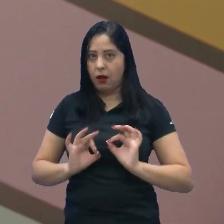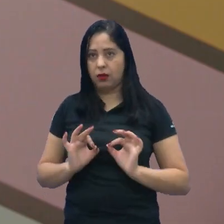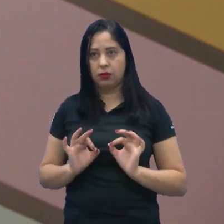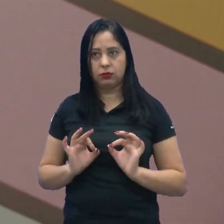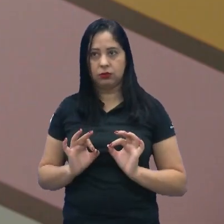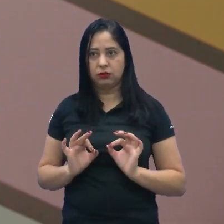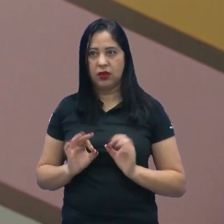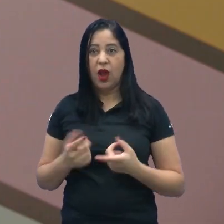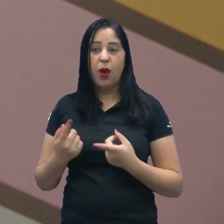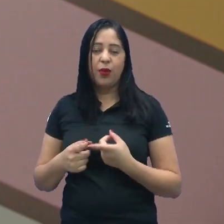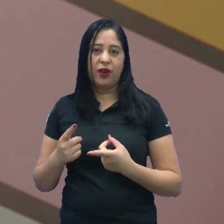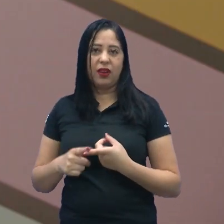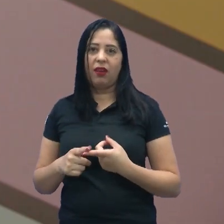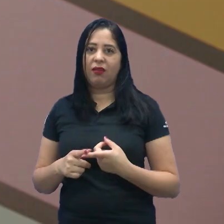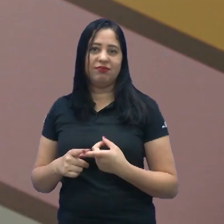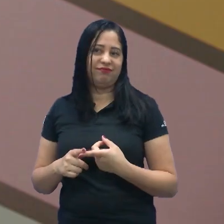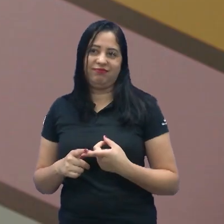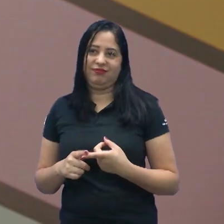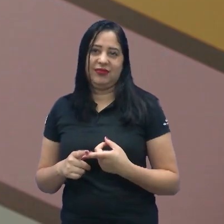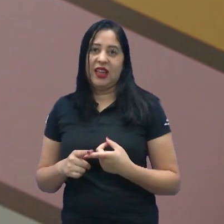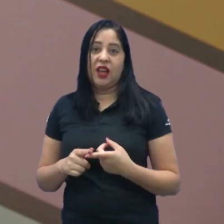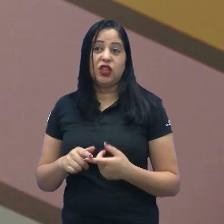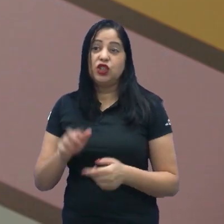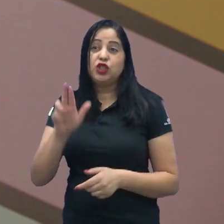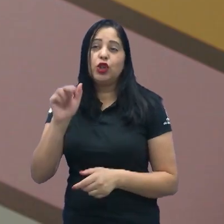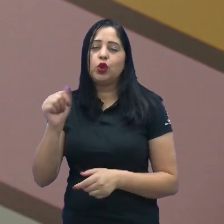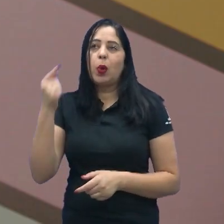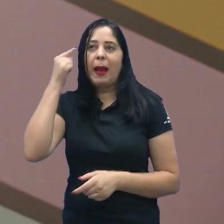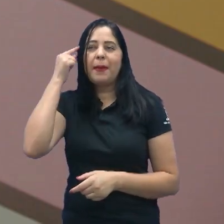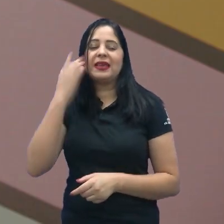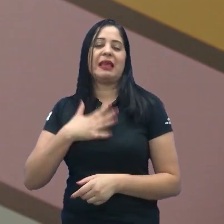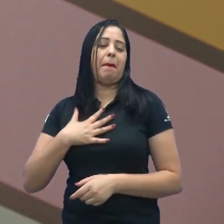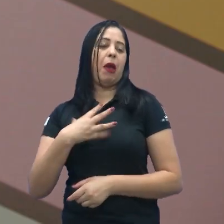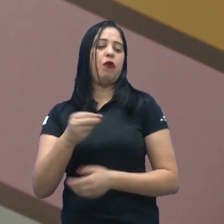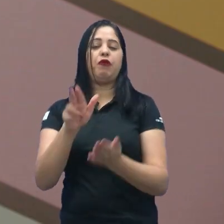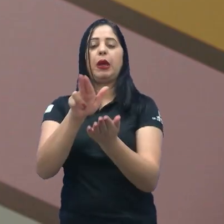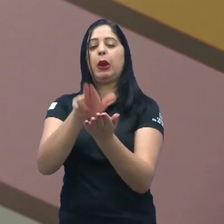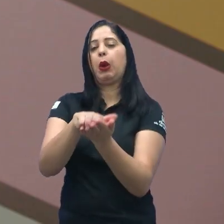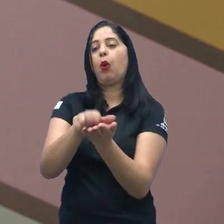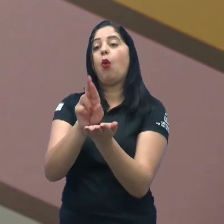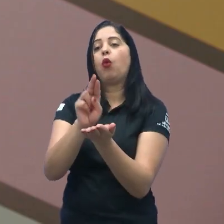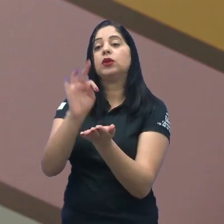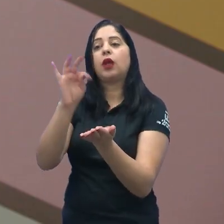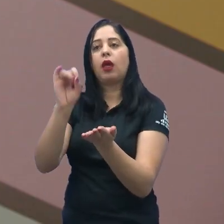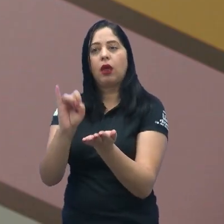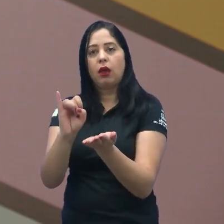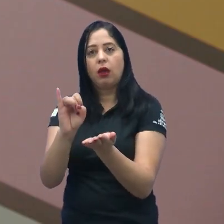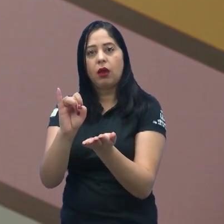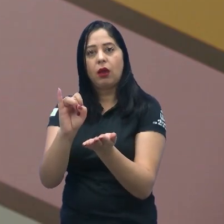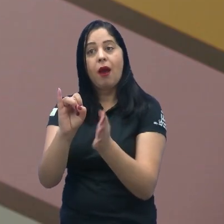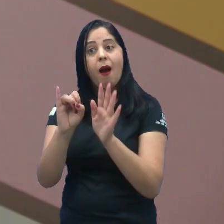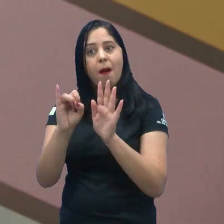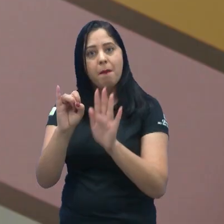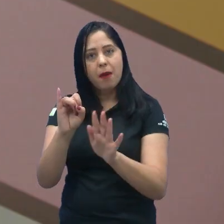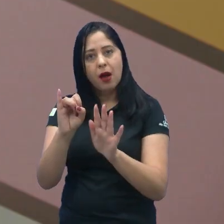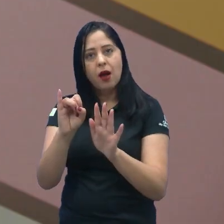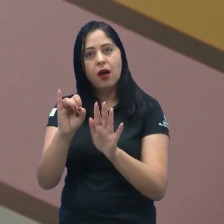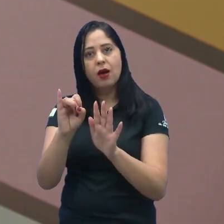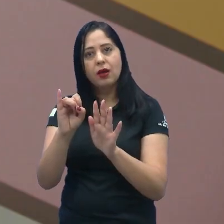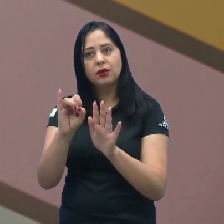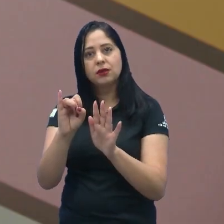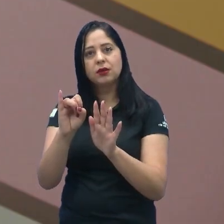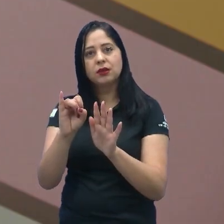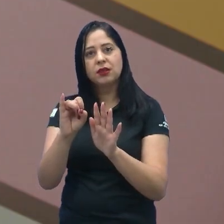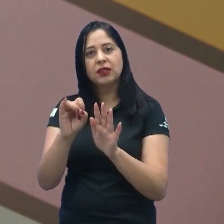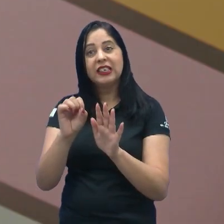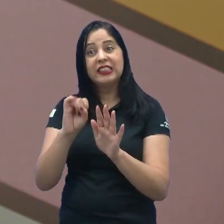prematuro, para uma situação de UTI, mas a gente tem ferramentas para enfrentar de forma mais tranquila até